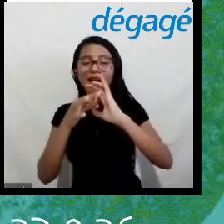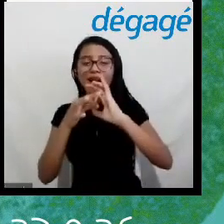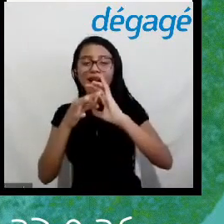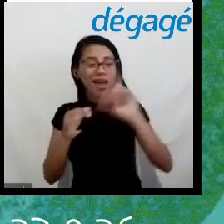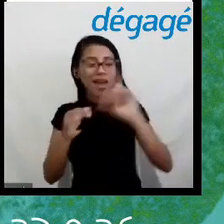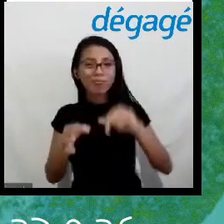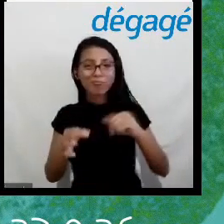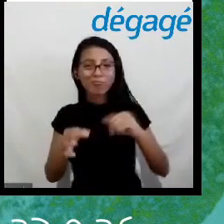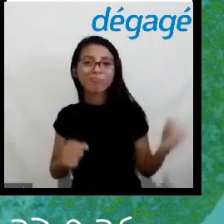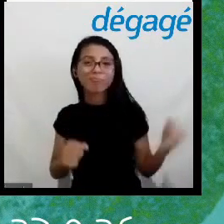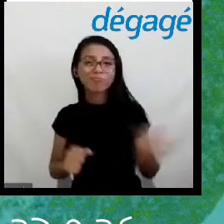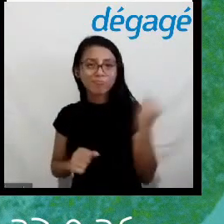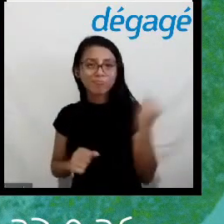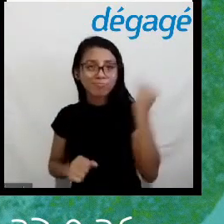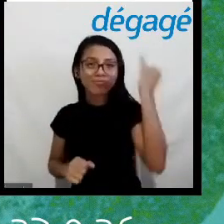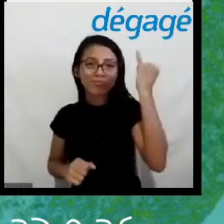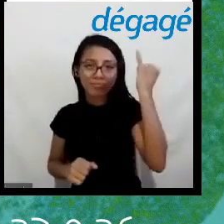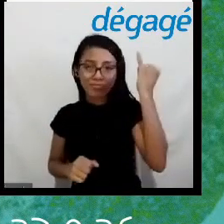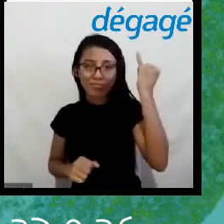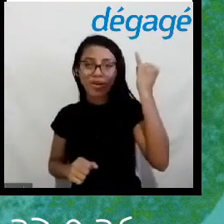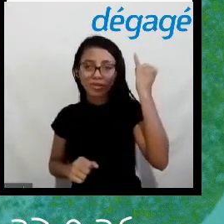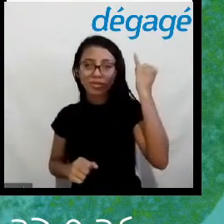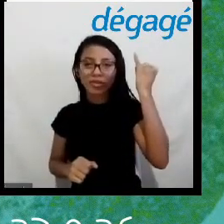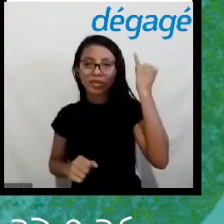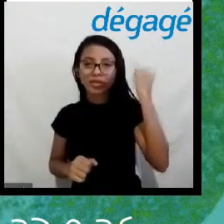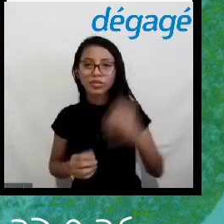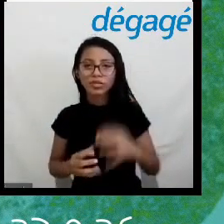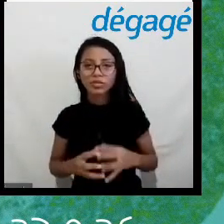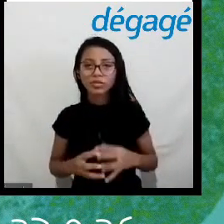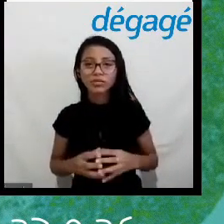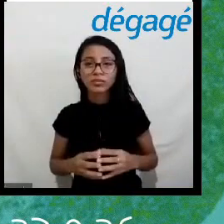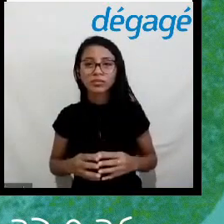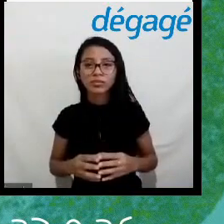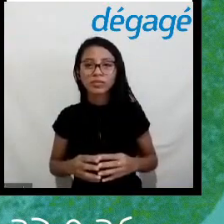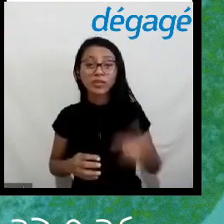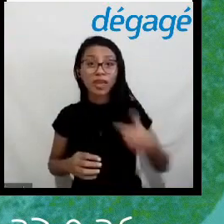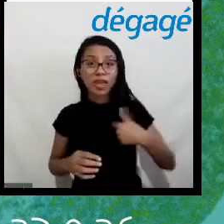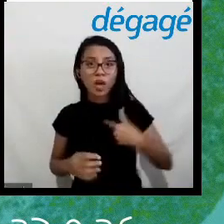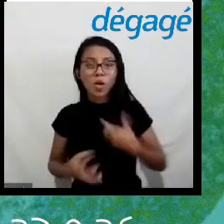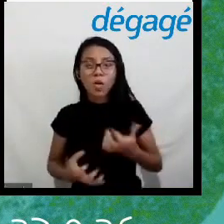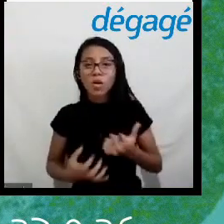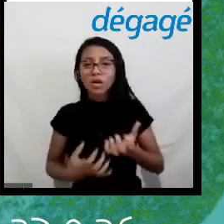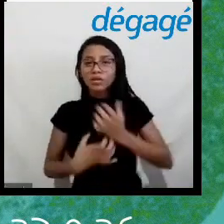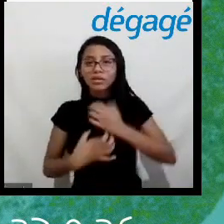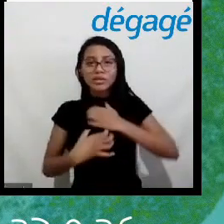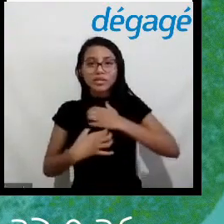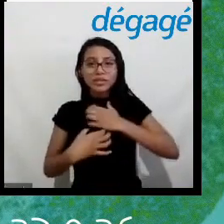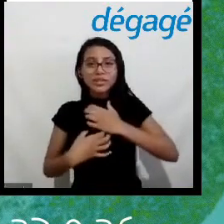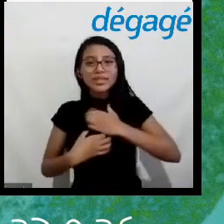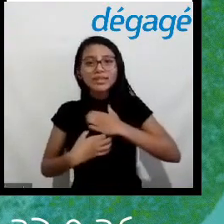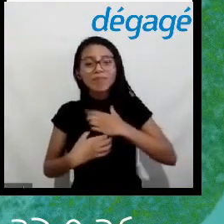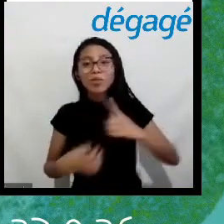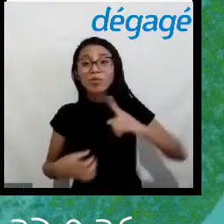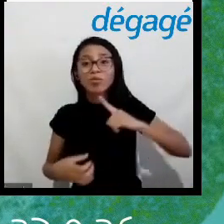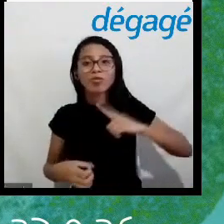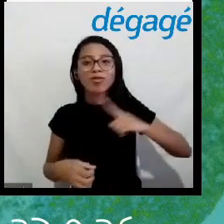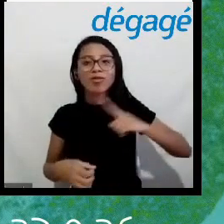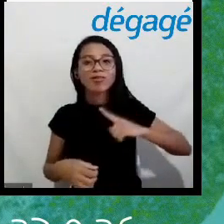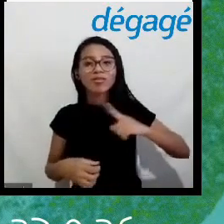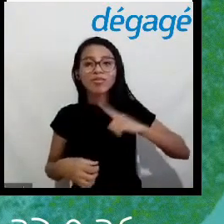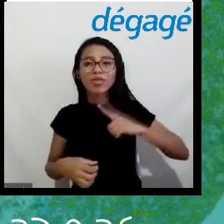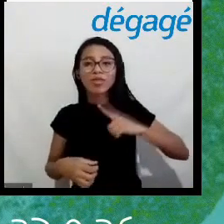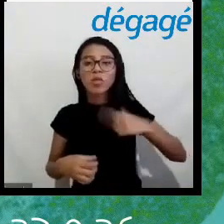pessoa também que acho que entrei nisso por ser uma pessoa assim, muito afetiva, né? Eu tenho um nível, eu me considero uma pessoa que tem um grau de afeto